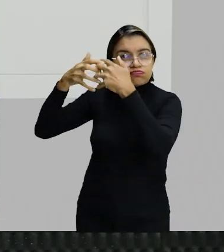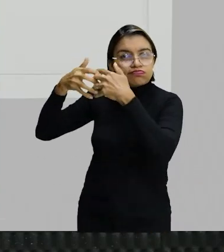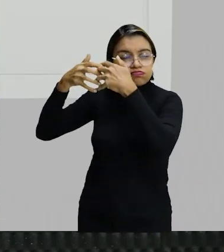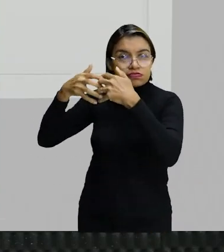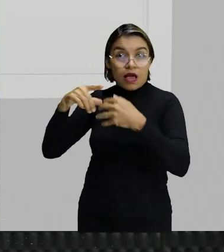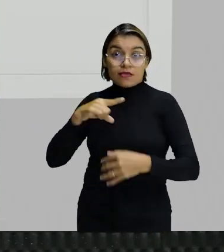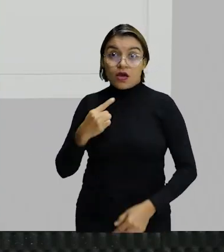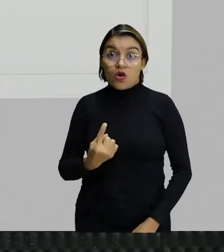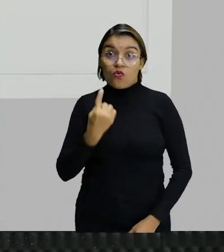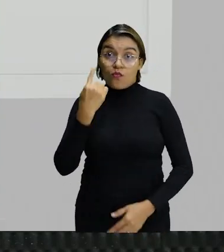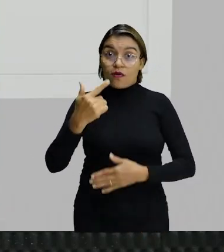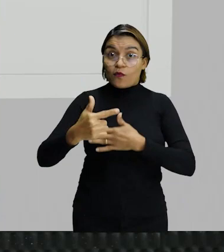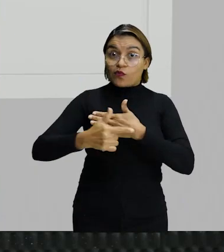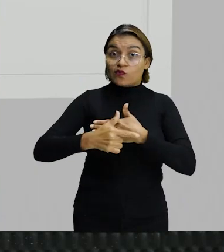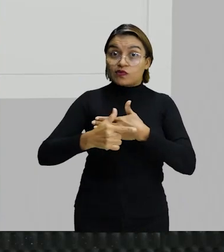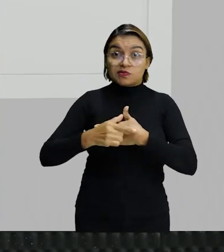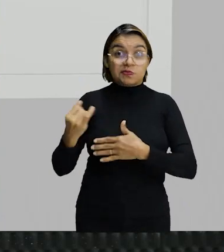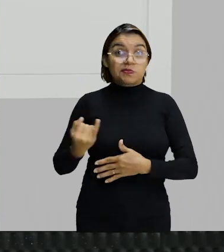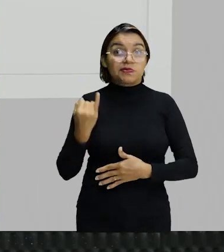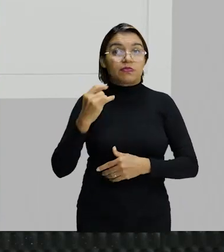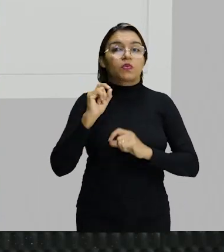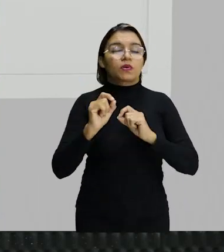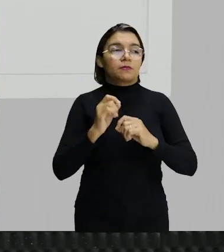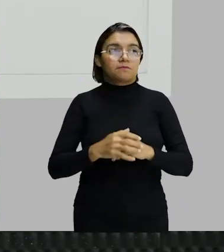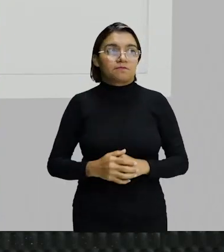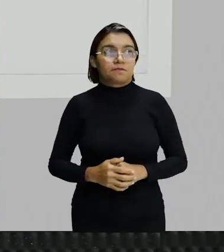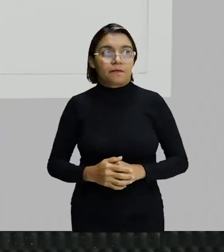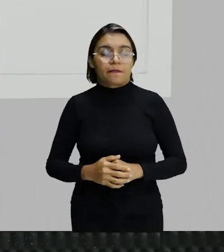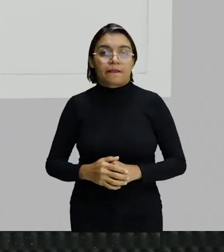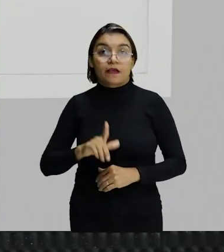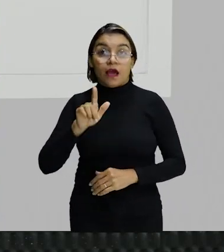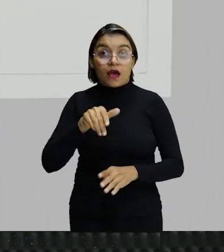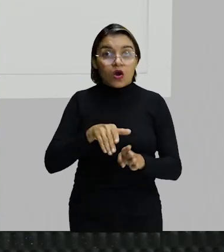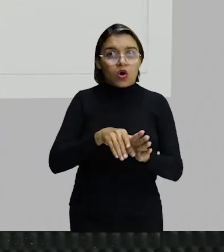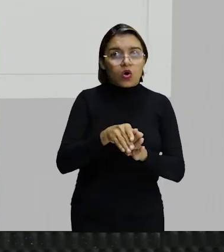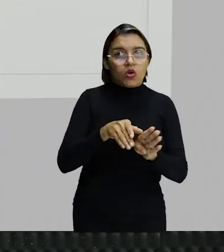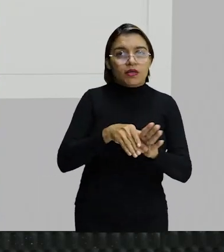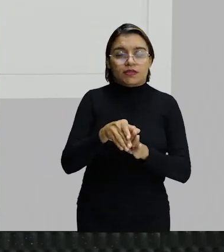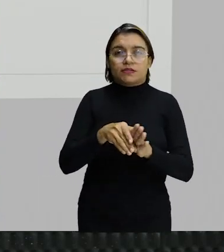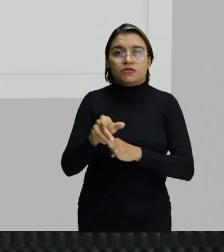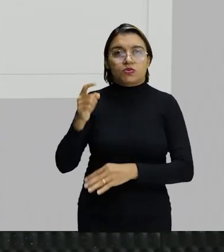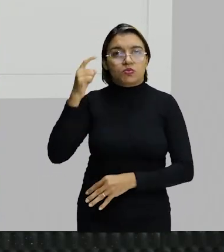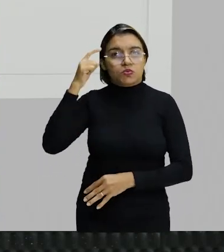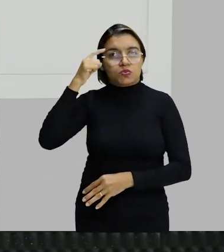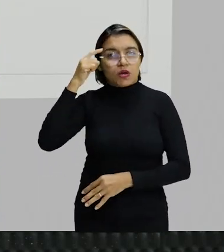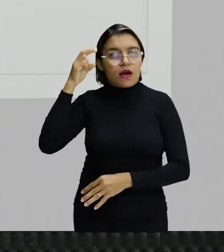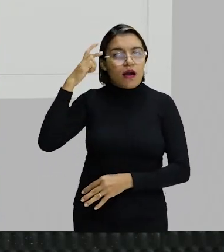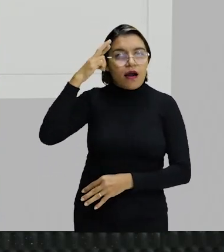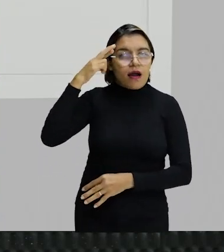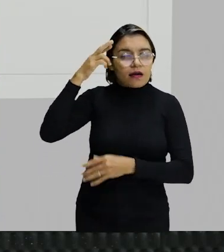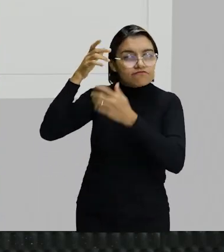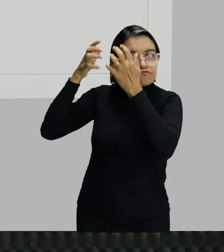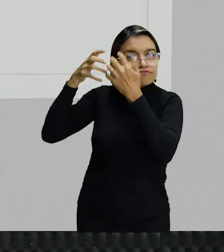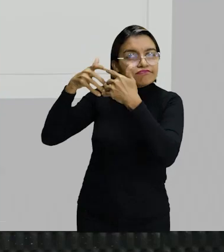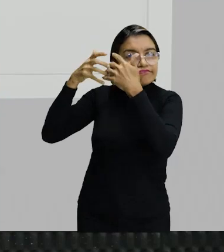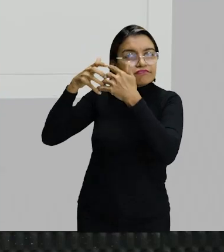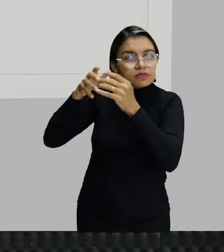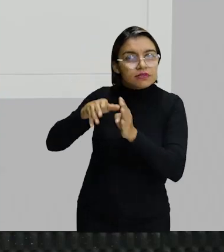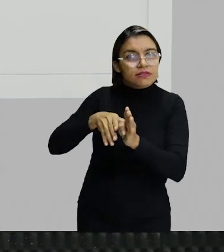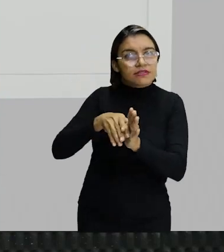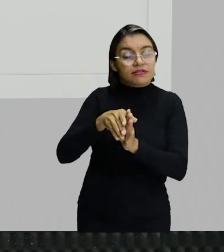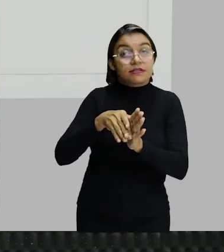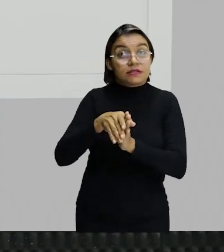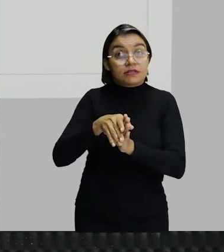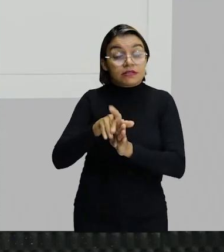uma das funções, tá? Orientação do raciocínio, ok? Então,